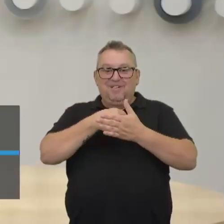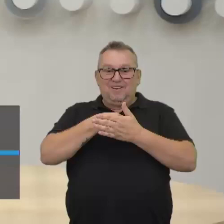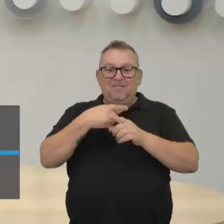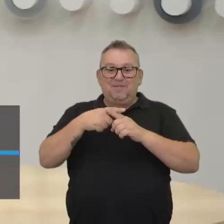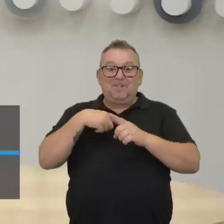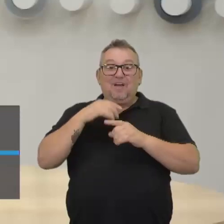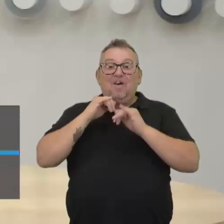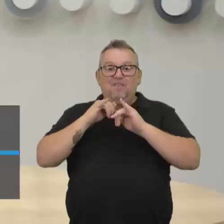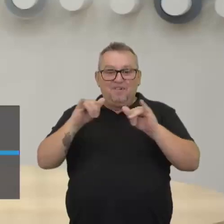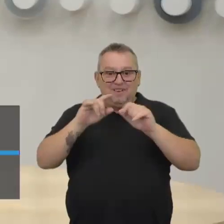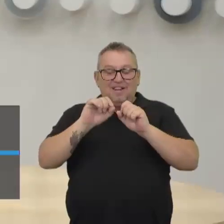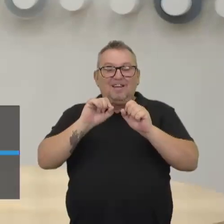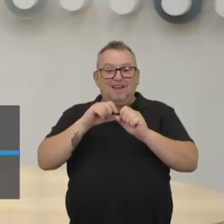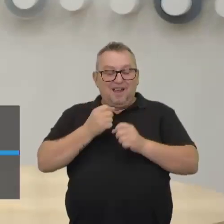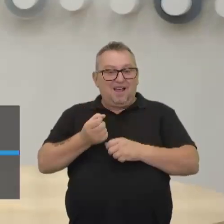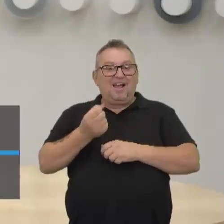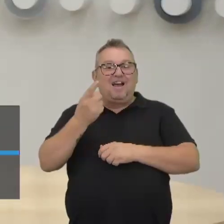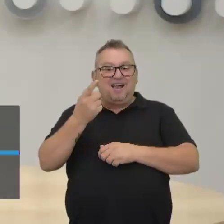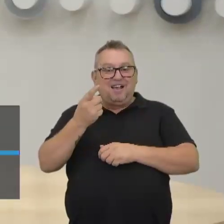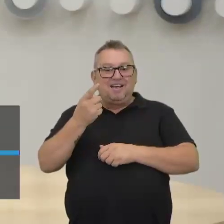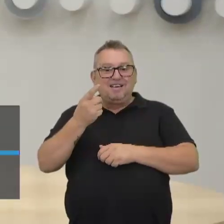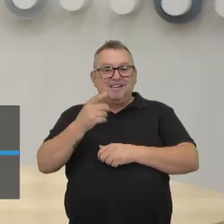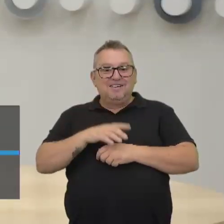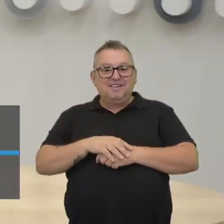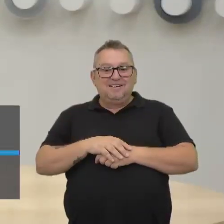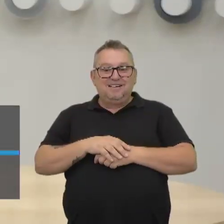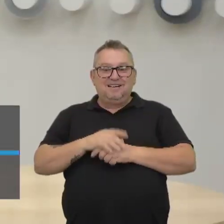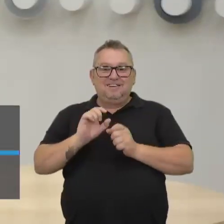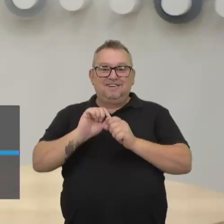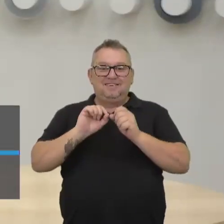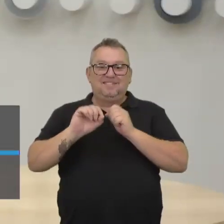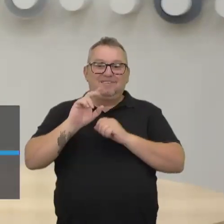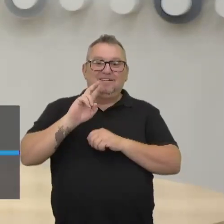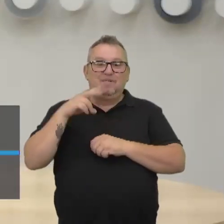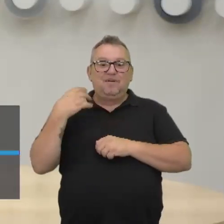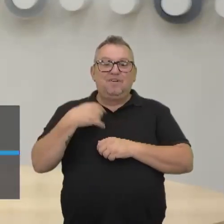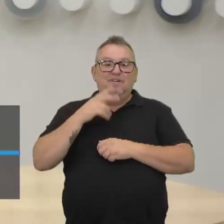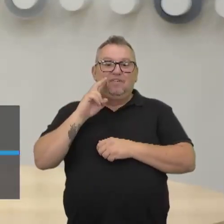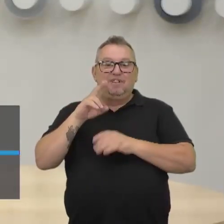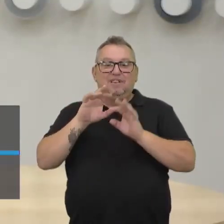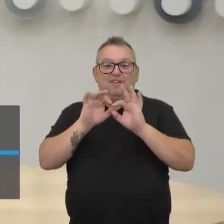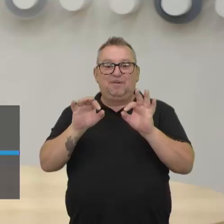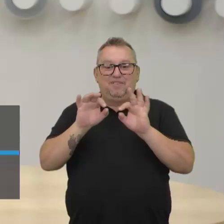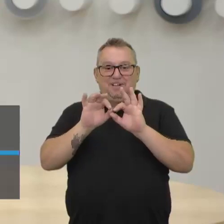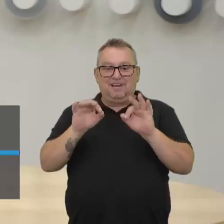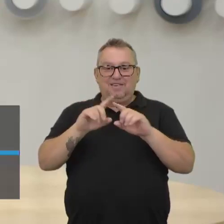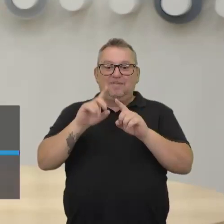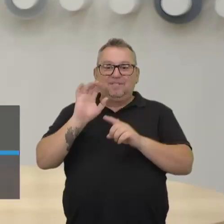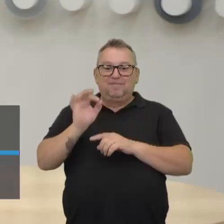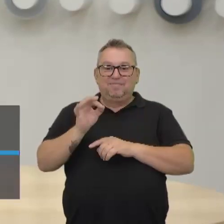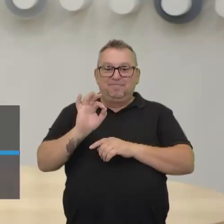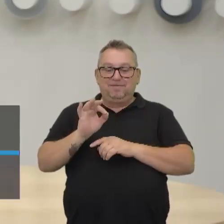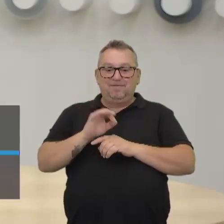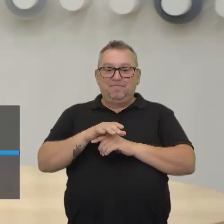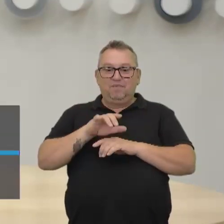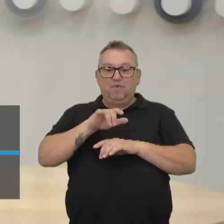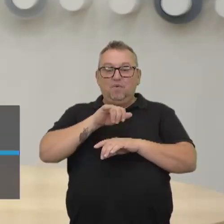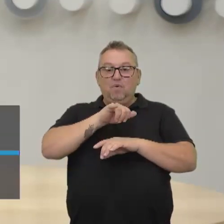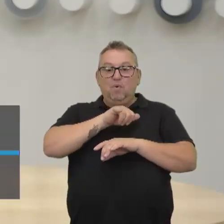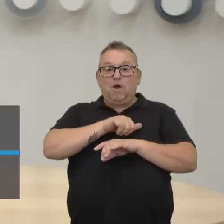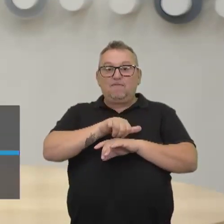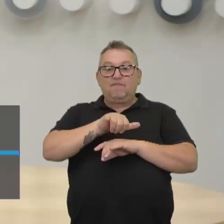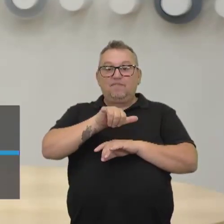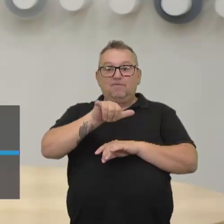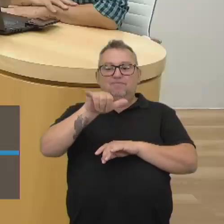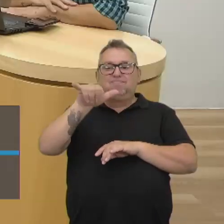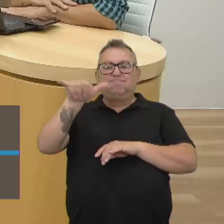bem que eu avisei que era um negócio absurdo, né? Era de propósito mesmo, mas era só pra gente exemplificar, viu, Luiz Fernando? Mas é mesmo, ó, um avião, imagina a